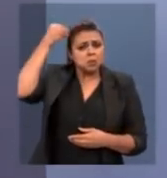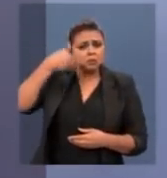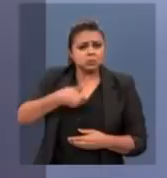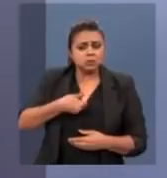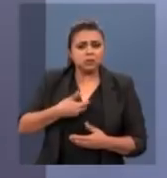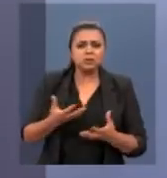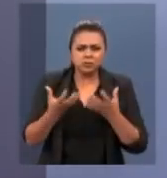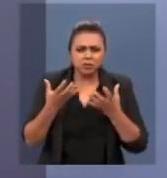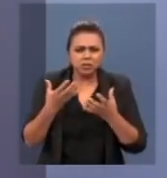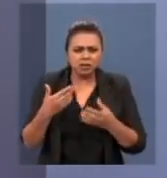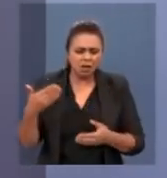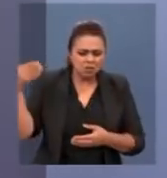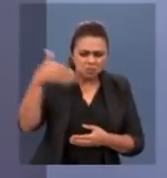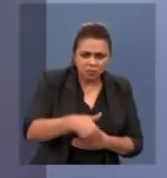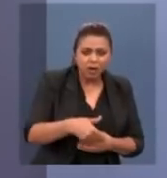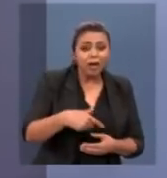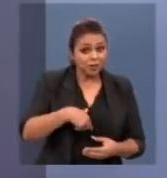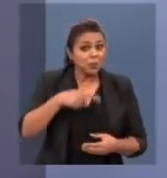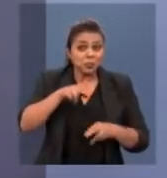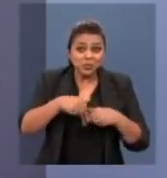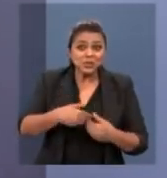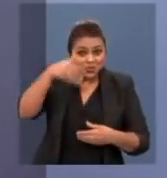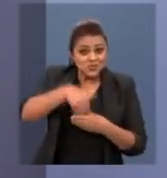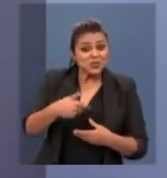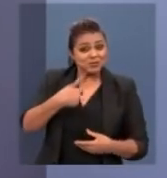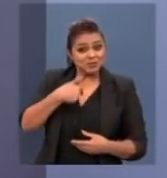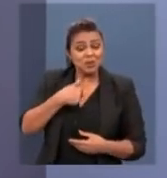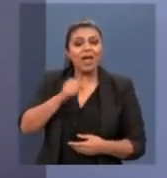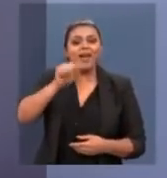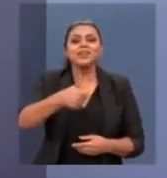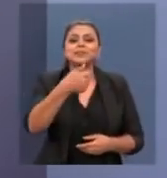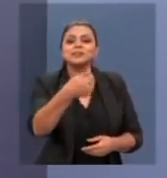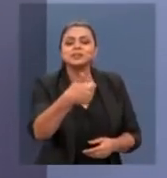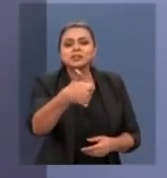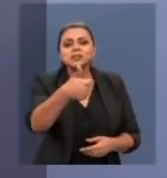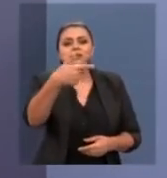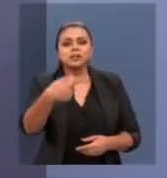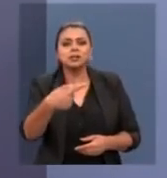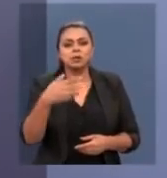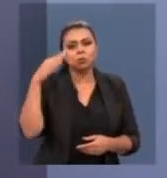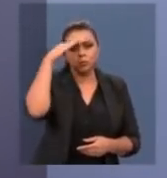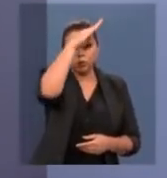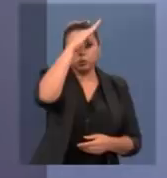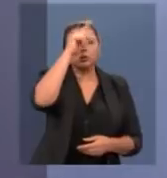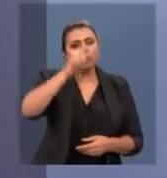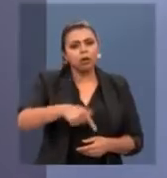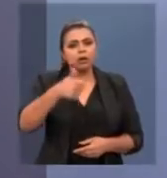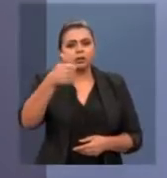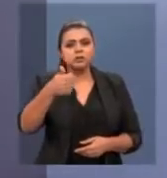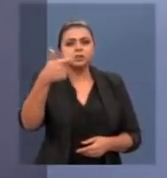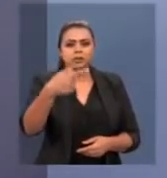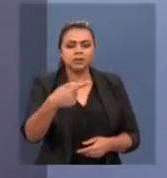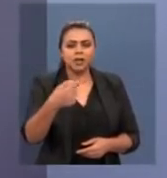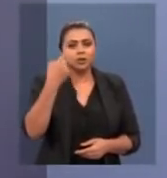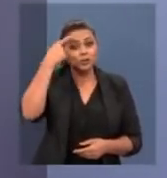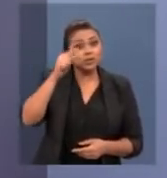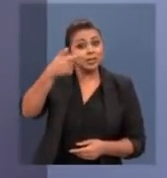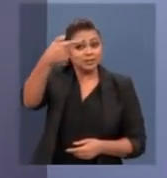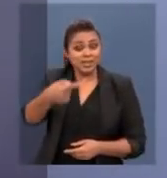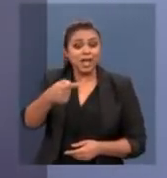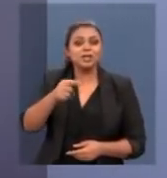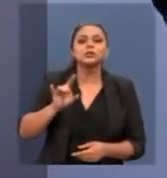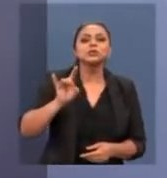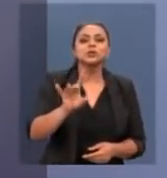duas vezes volta numa nato uma nata e 17 bolsonaro e 17 no dia 7 só vai dar